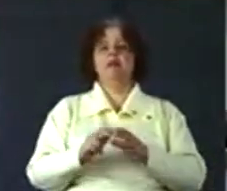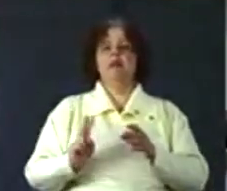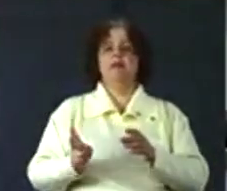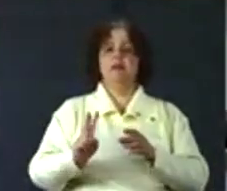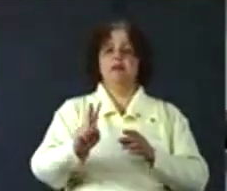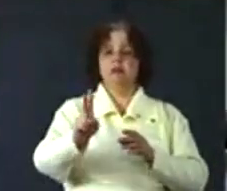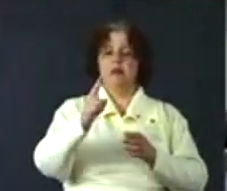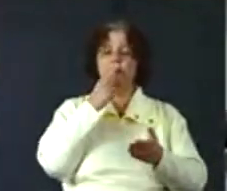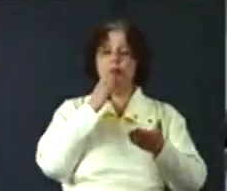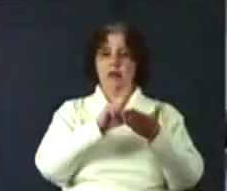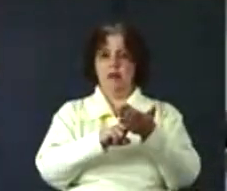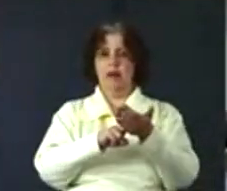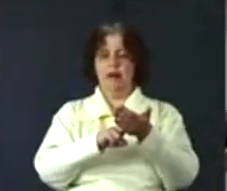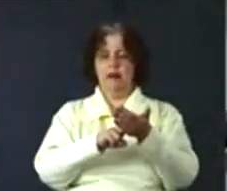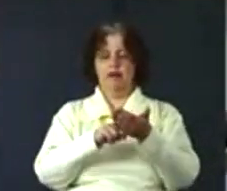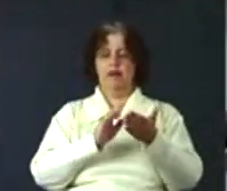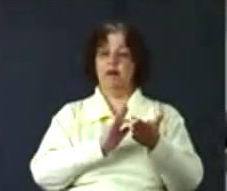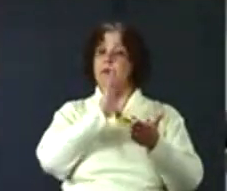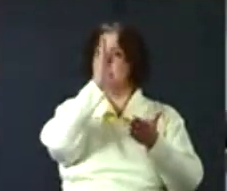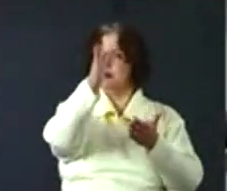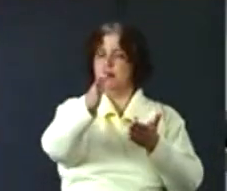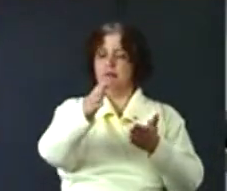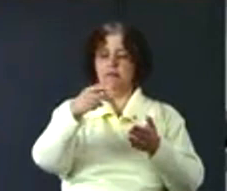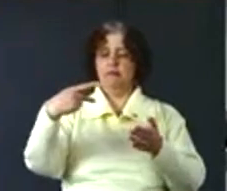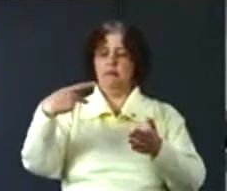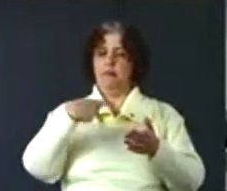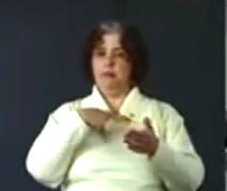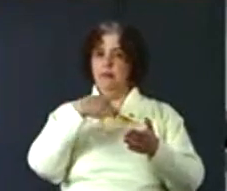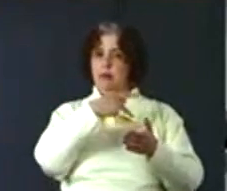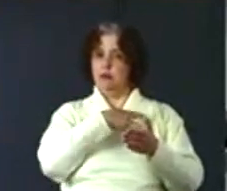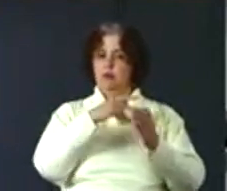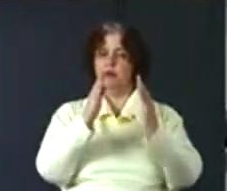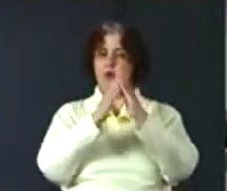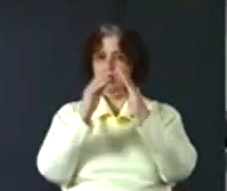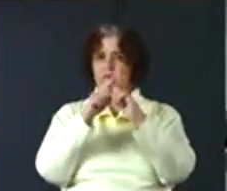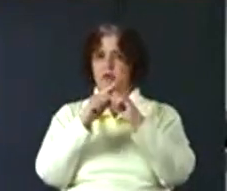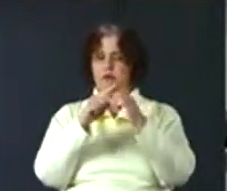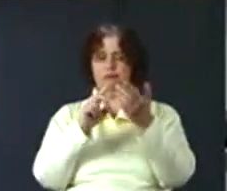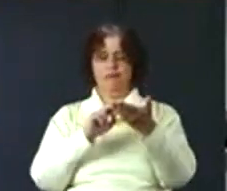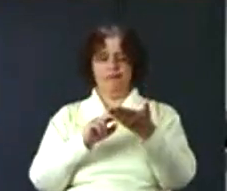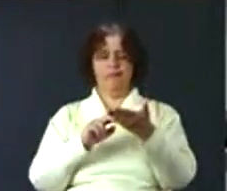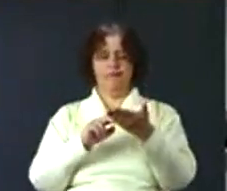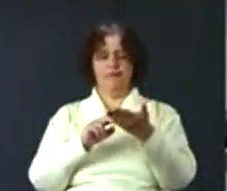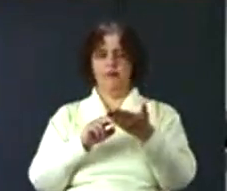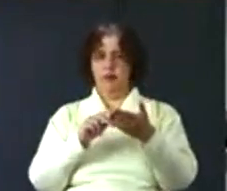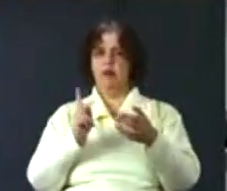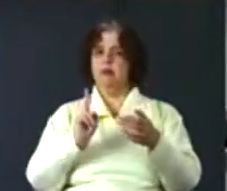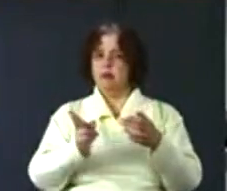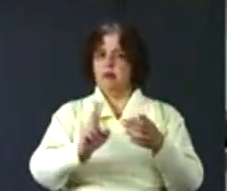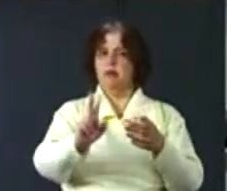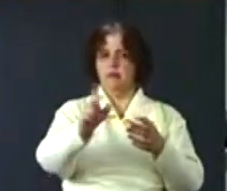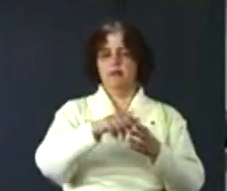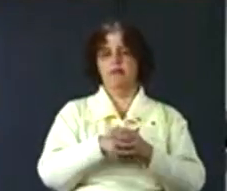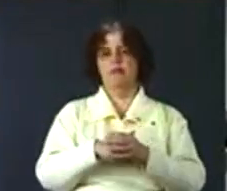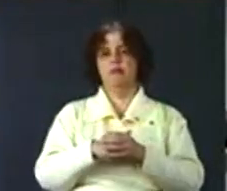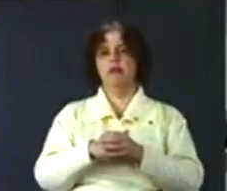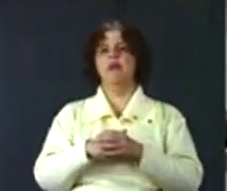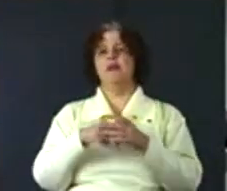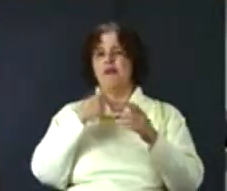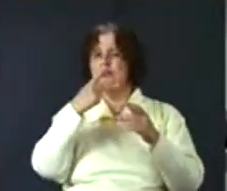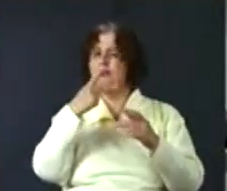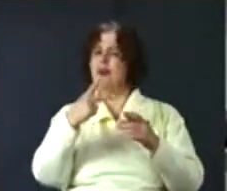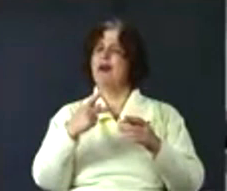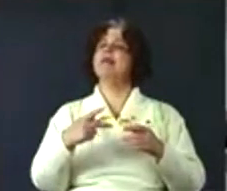é endereçada ao pastor da igreja. Isso sempre me chamou a atenção, e confesso que falo isso com temor e